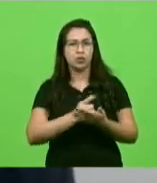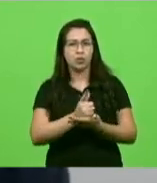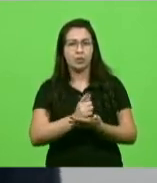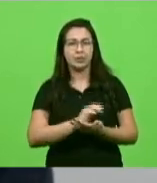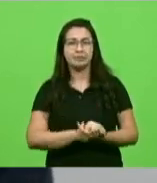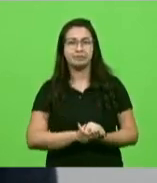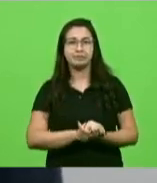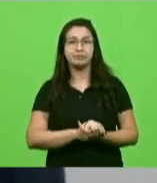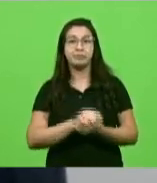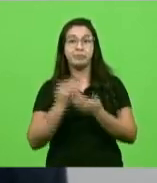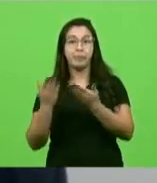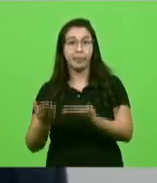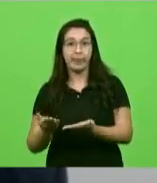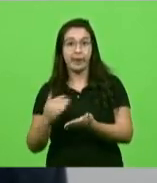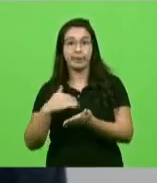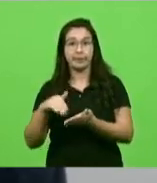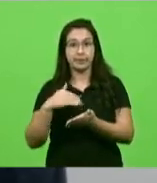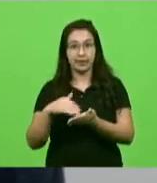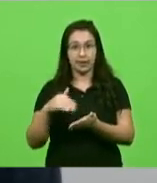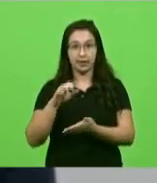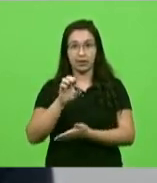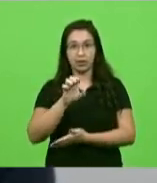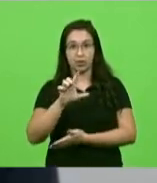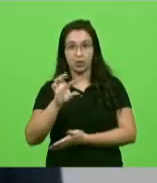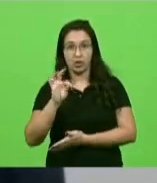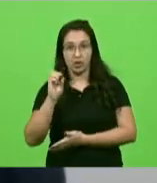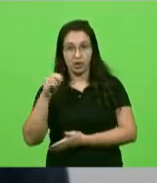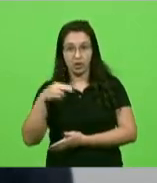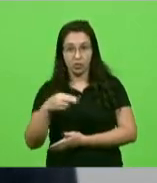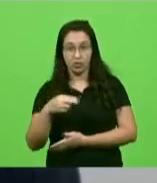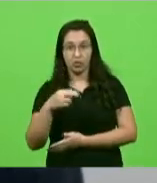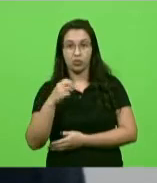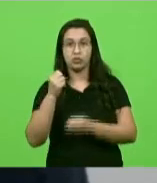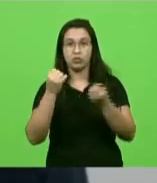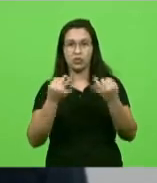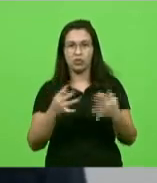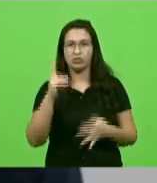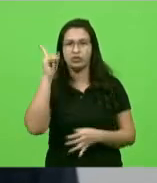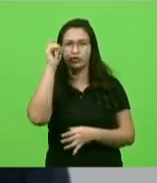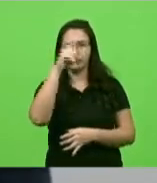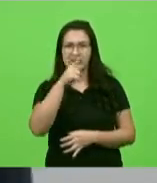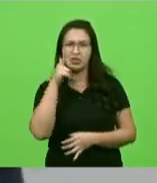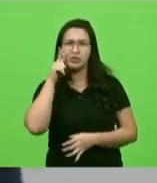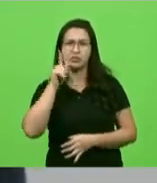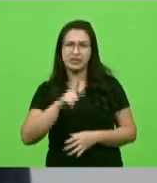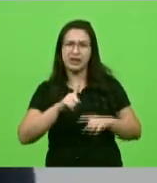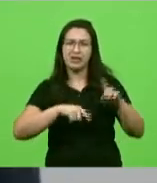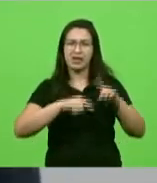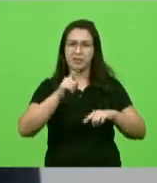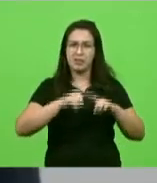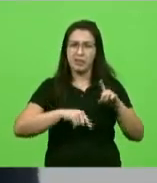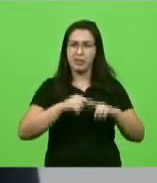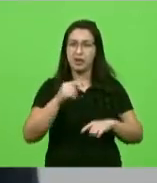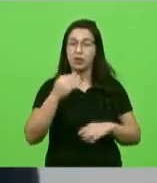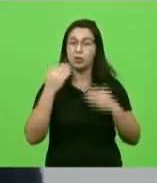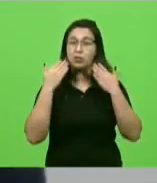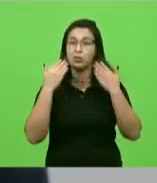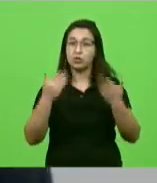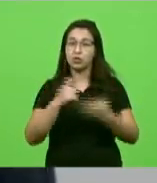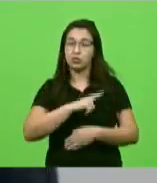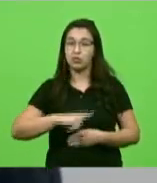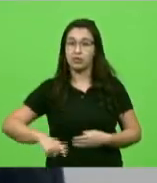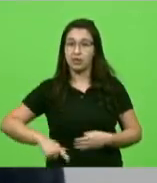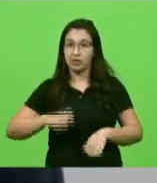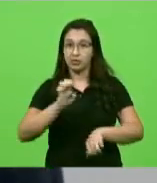Sucedendo a isso, respondeu o senhor secretário de Saúde, salientando a dificuldade de conseguir os equipamentos, destacando que o governo